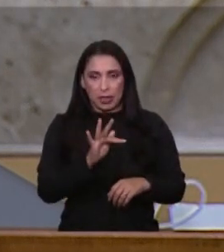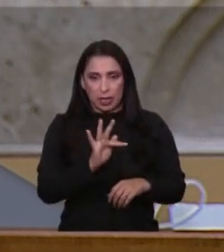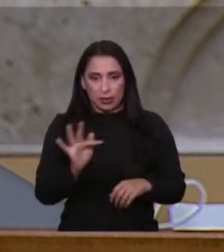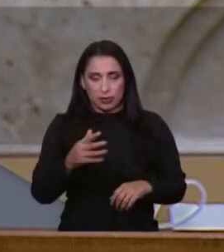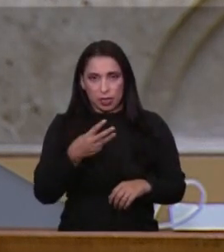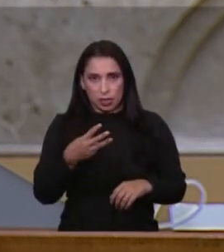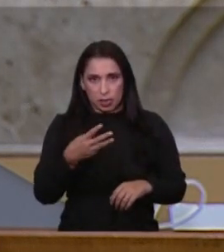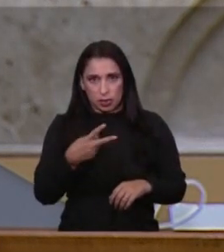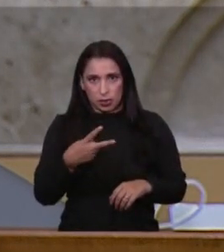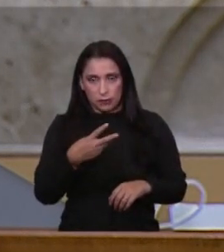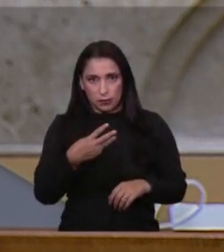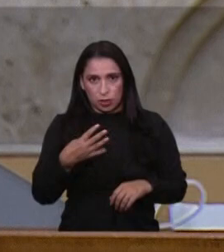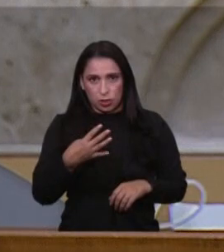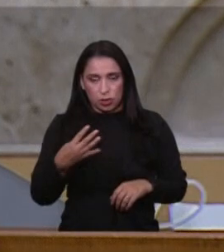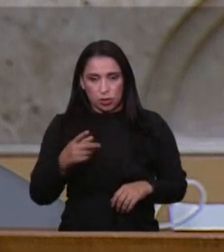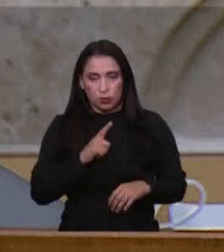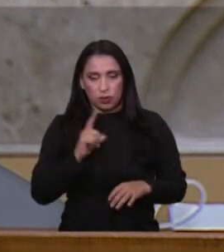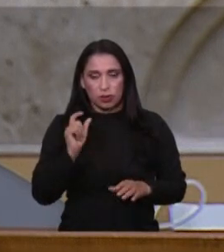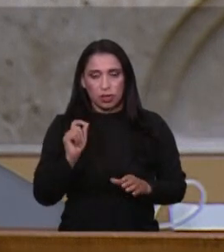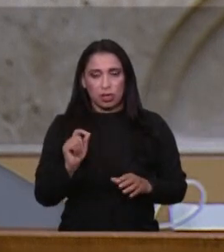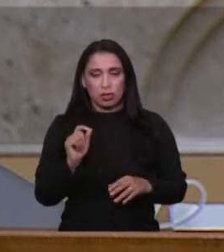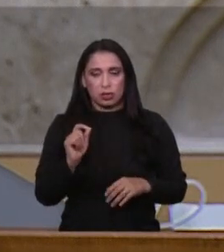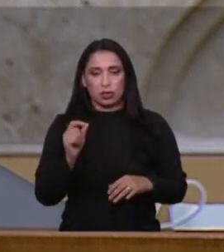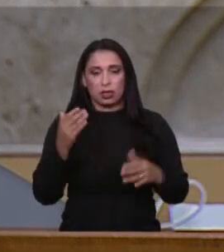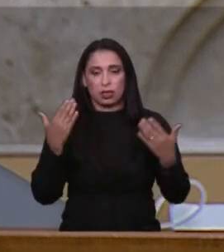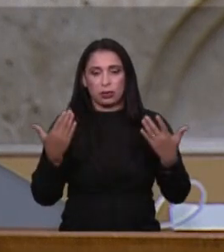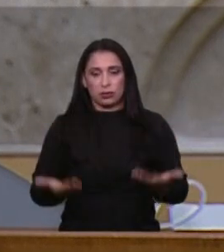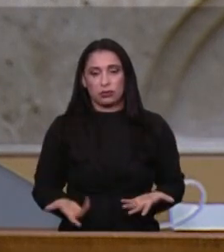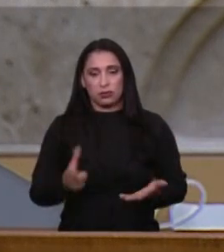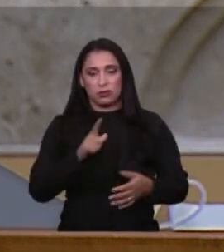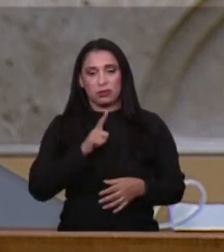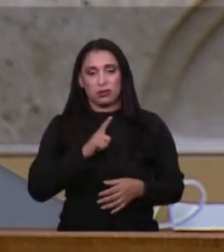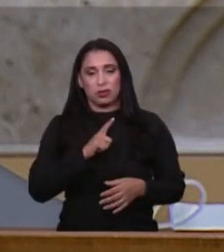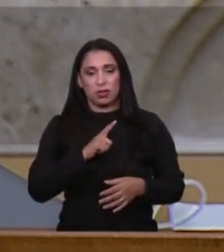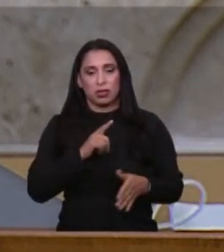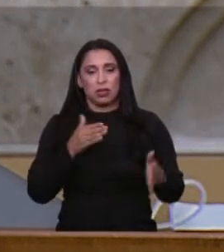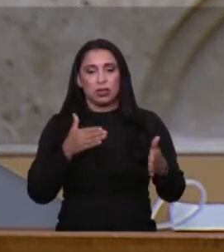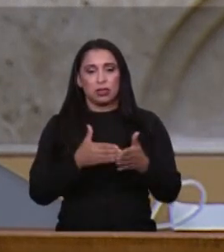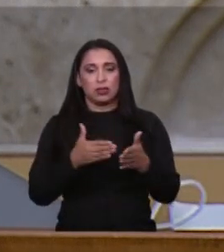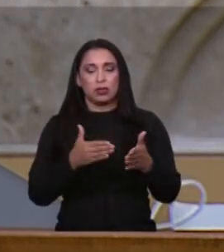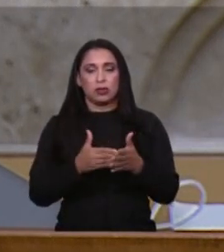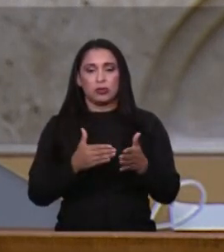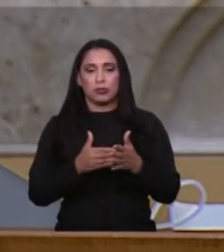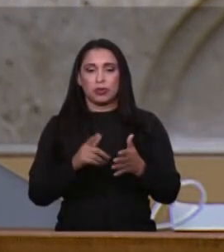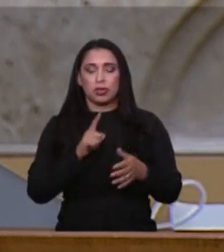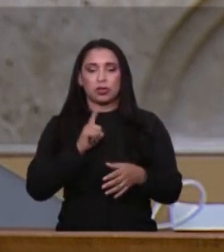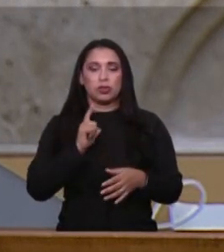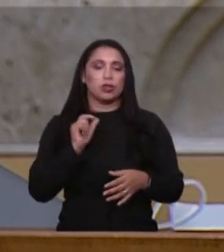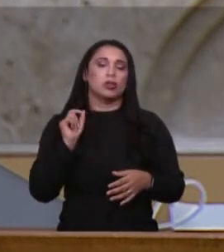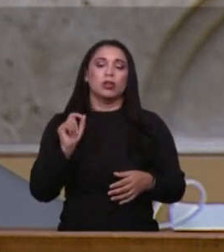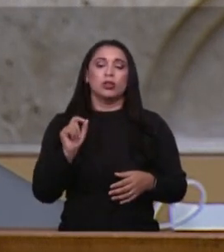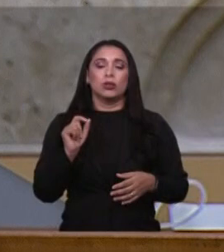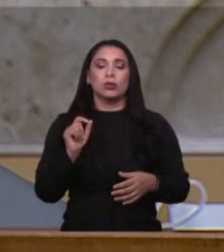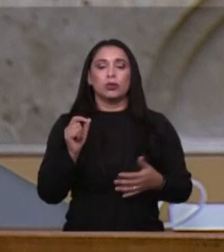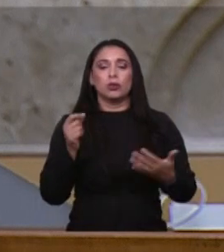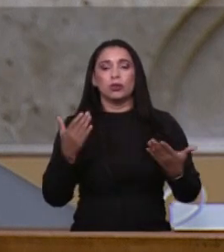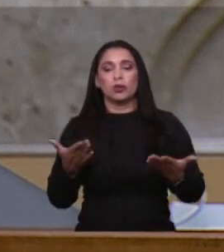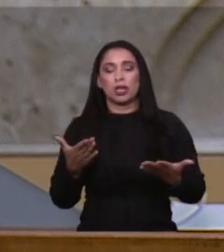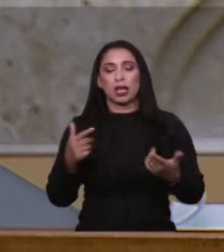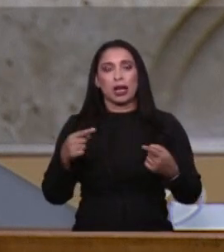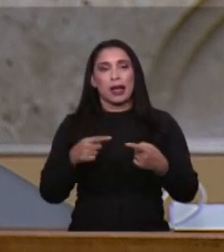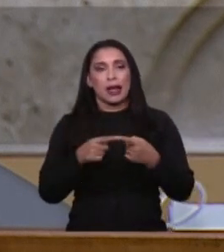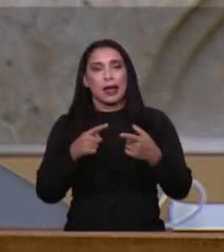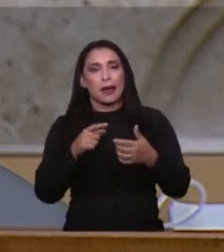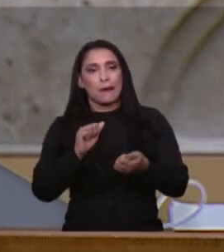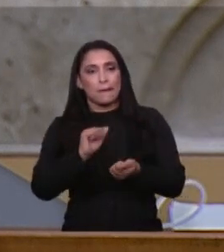324 induz preclusão, impedindo a rediscussão no recurso extraordinário da questão da modulação. Esse